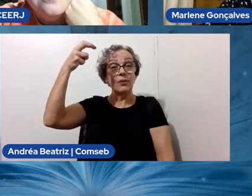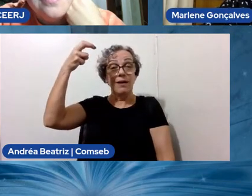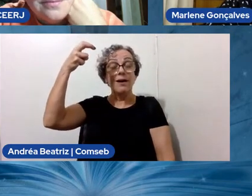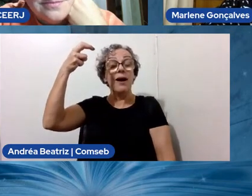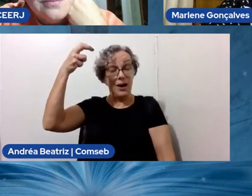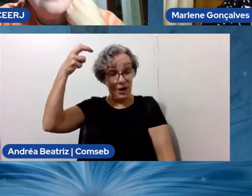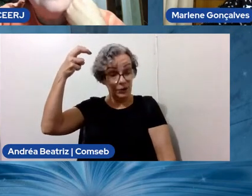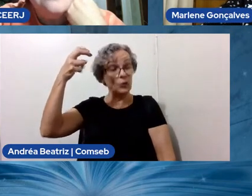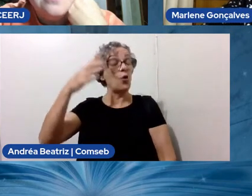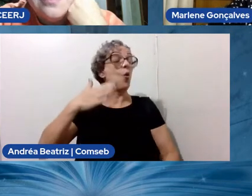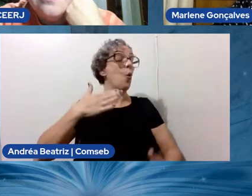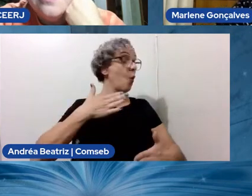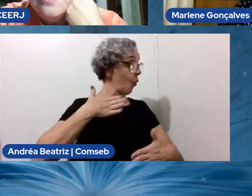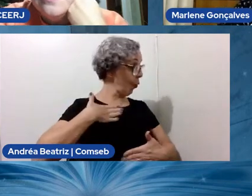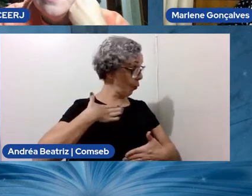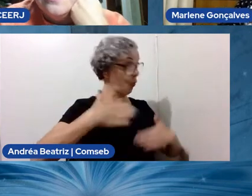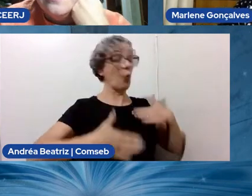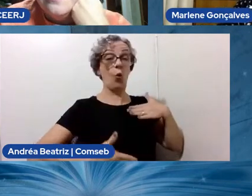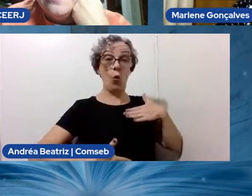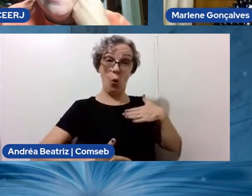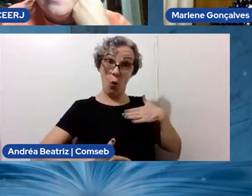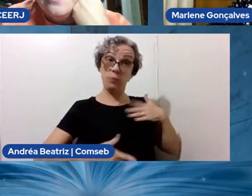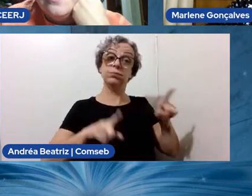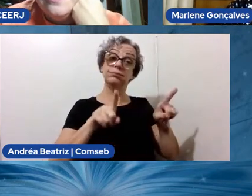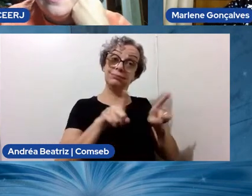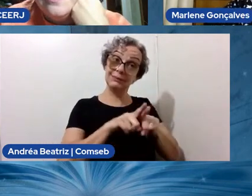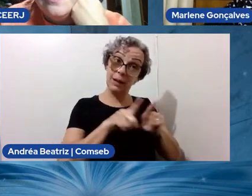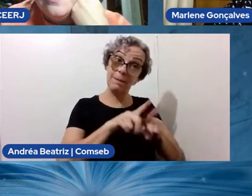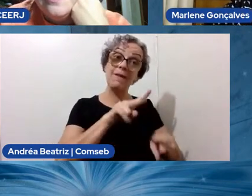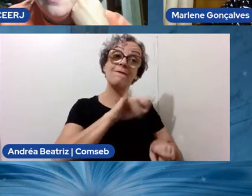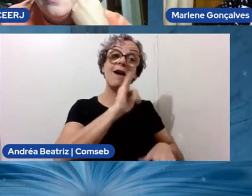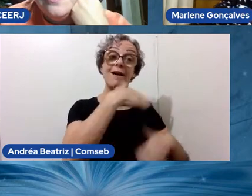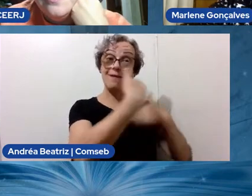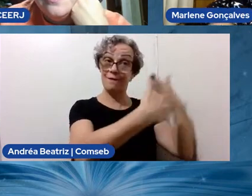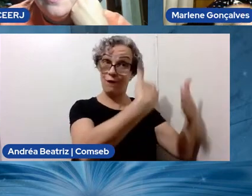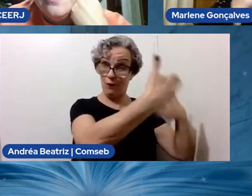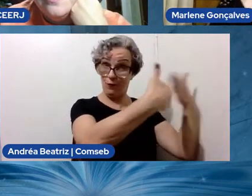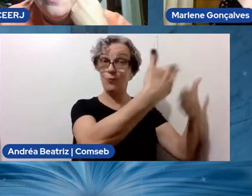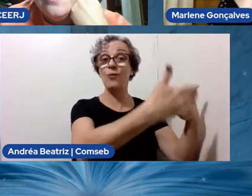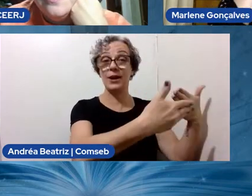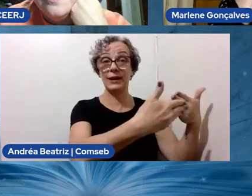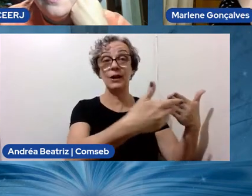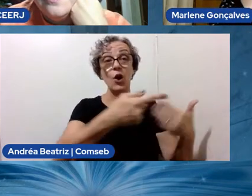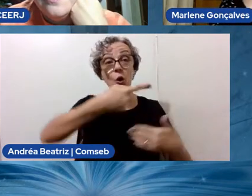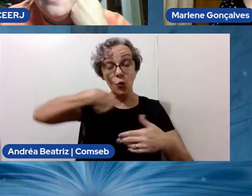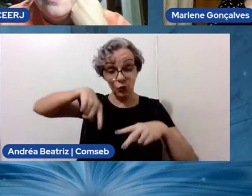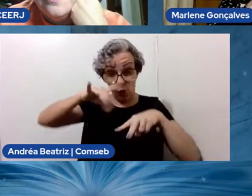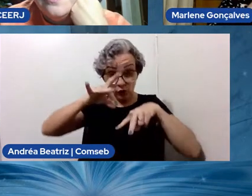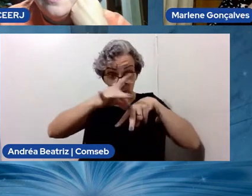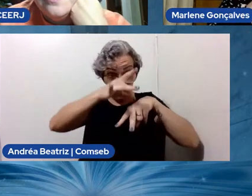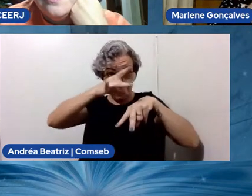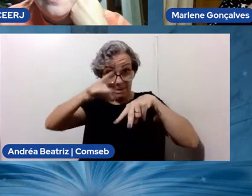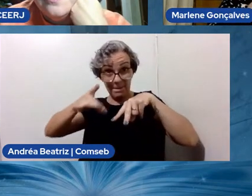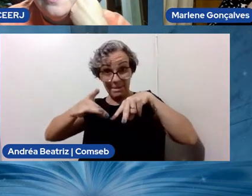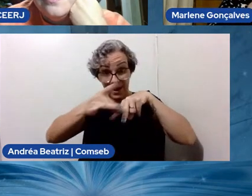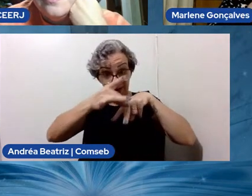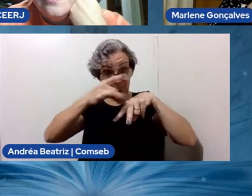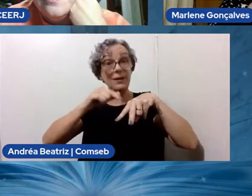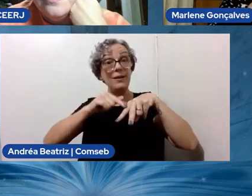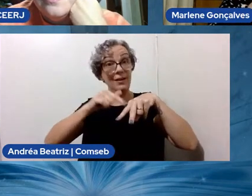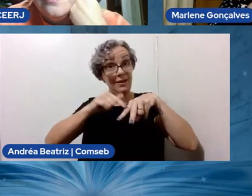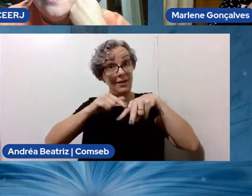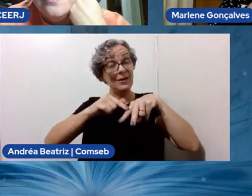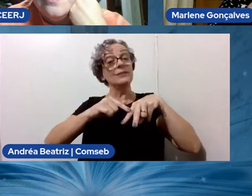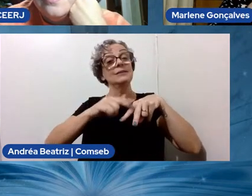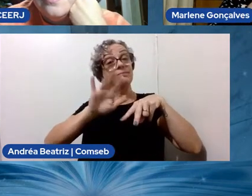se evoluir. Tanto o nosso corpo perispiritual vai se tornando mais sutil,